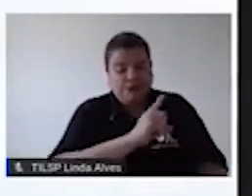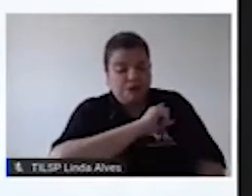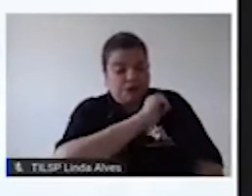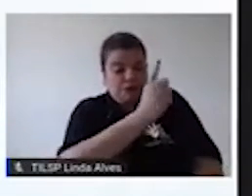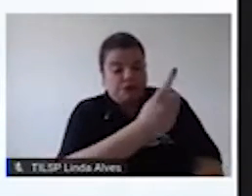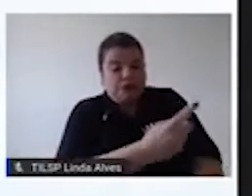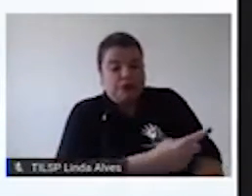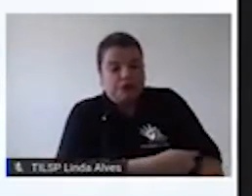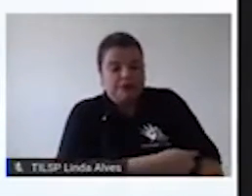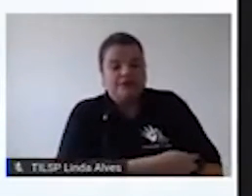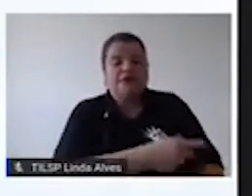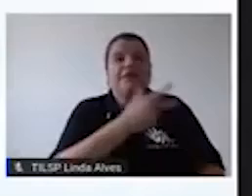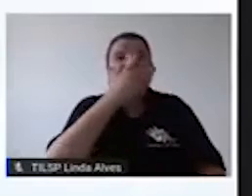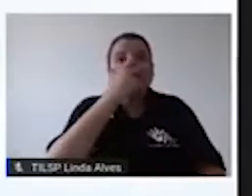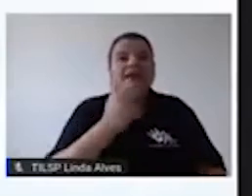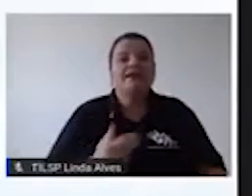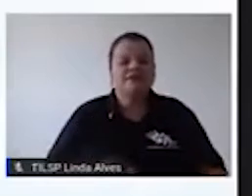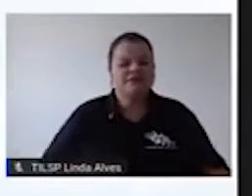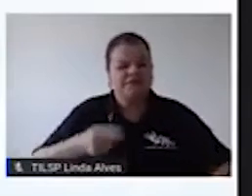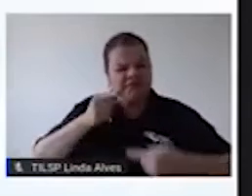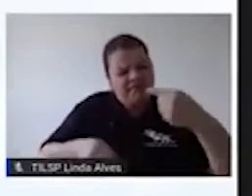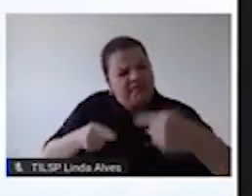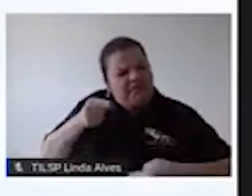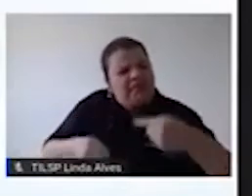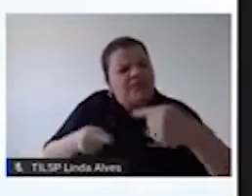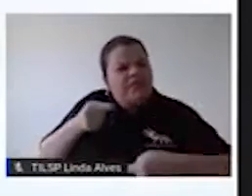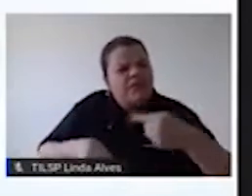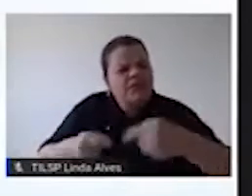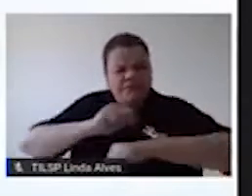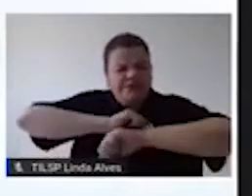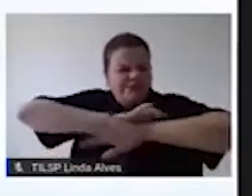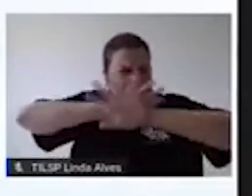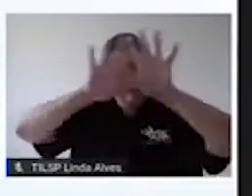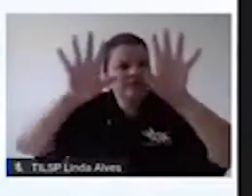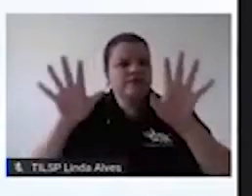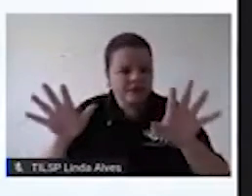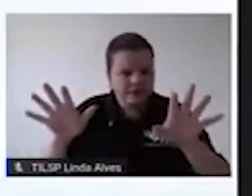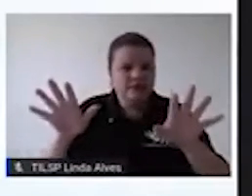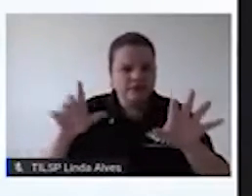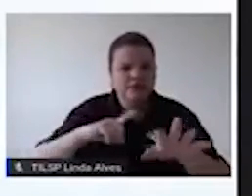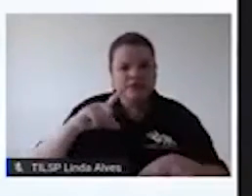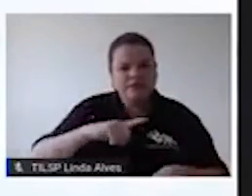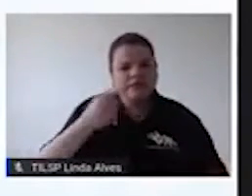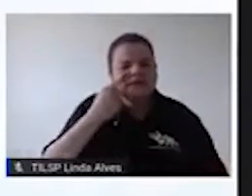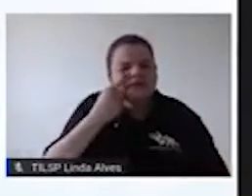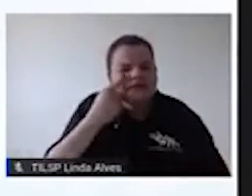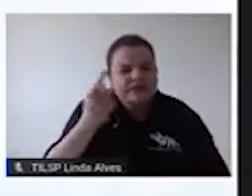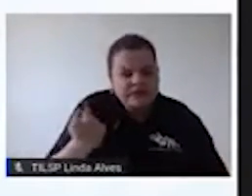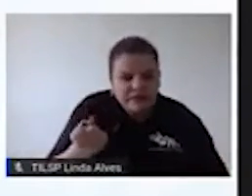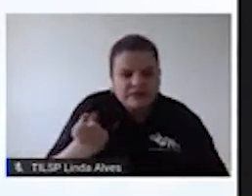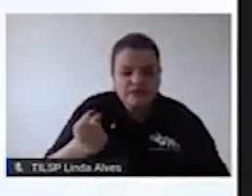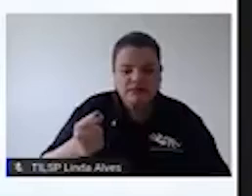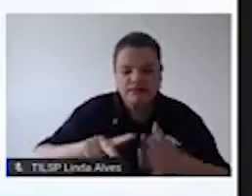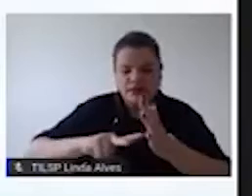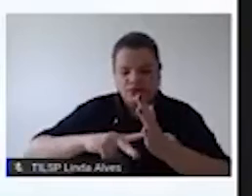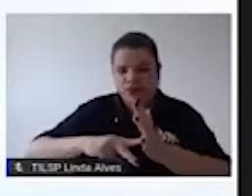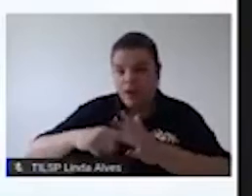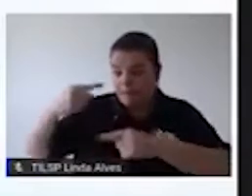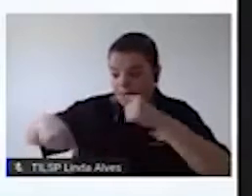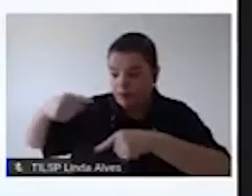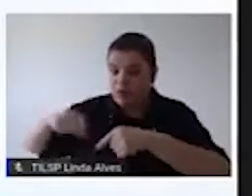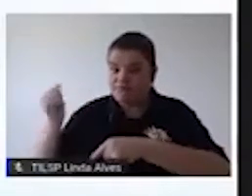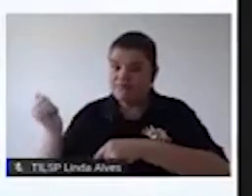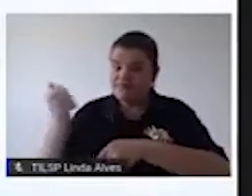coloca uma disputa muito mais clara, vamos dizer assim, do que a que a gente vive no mundo sindical, né? Porque a